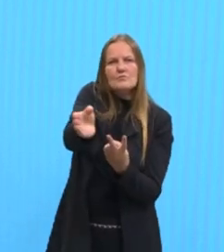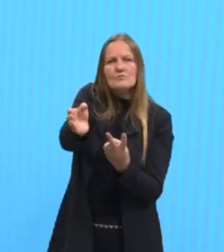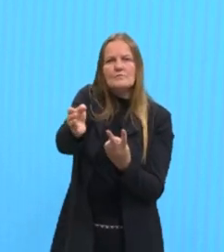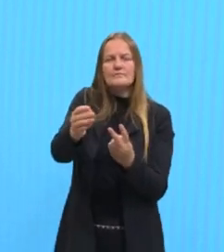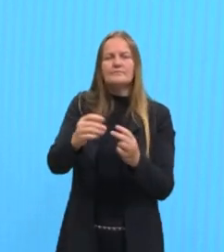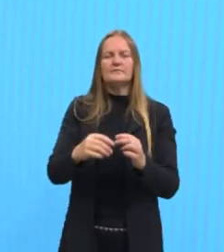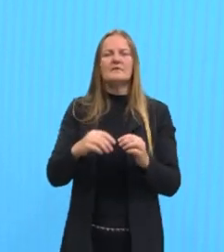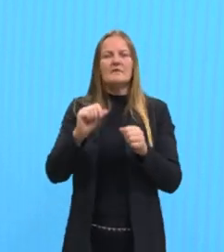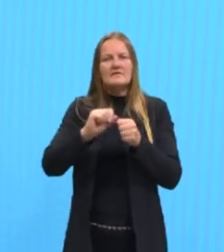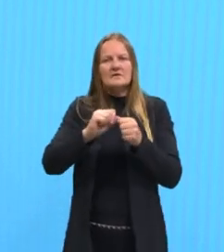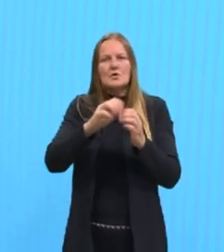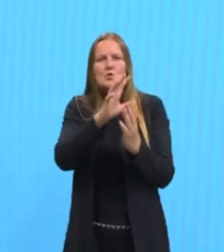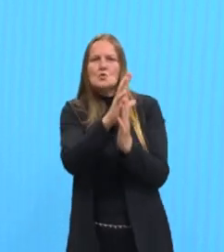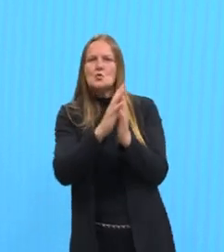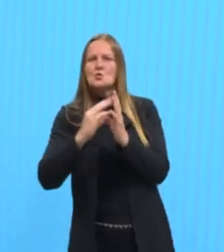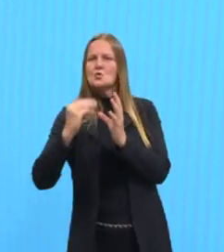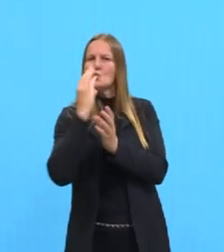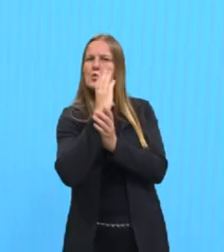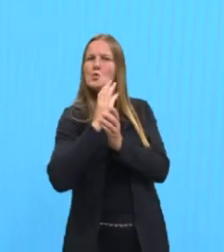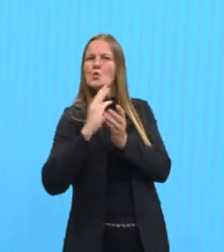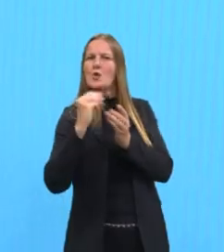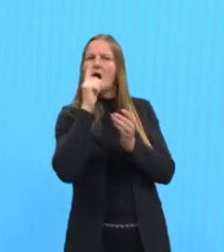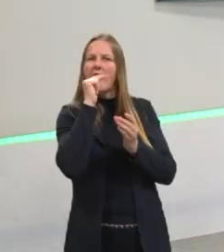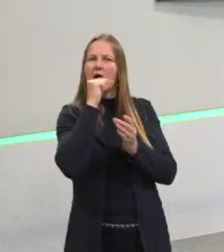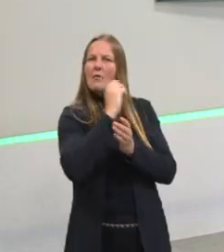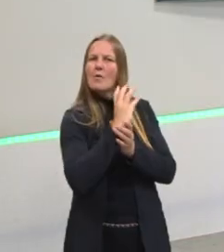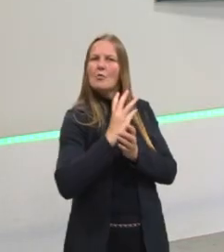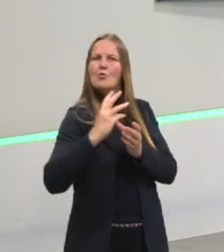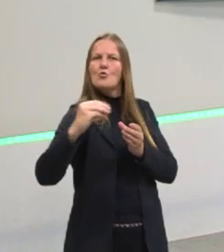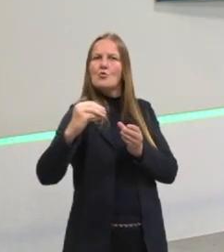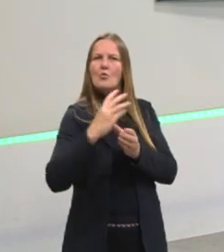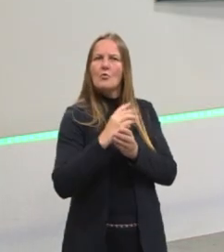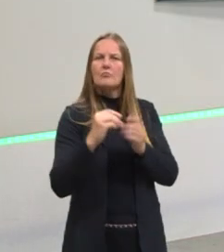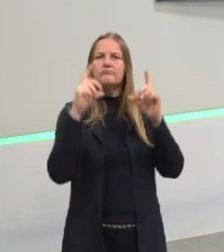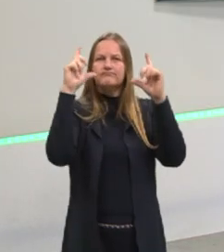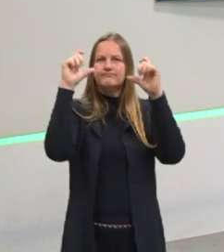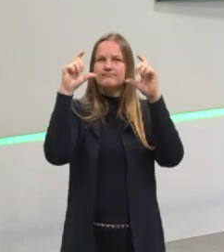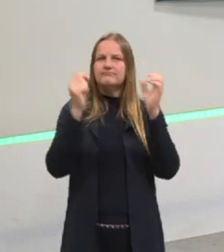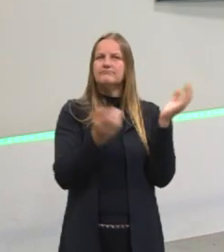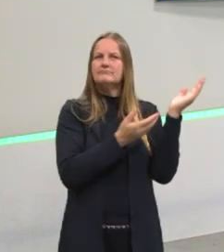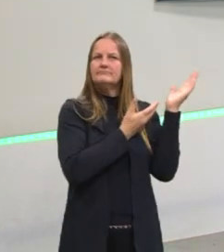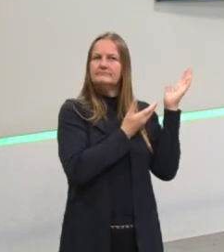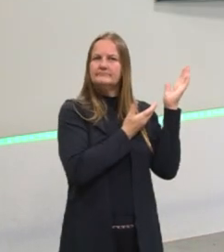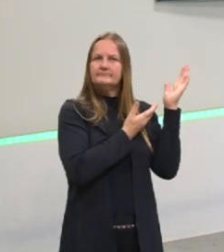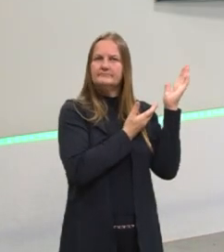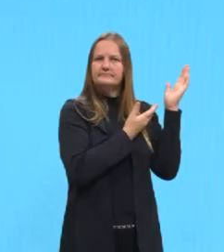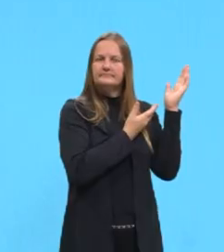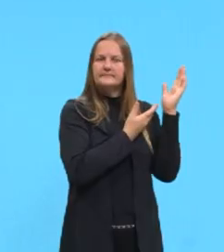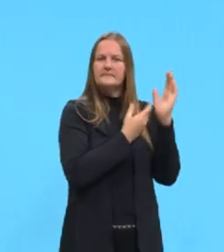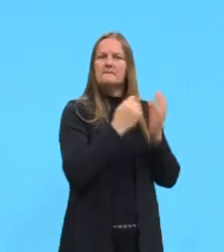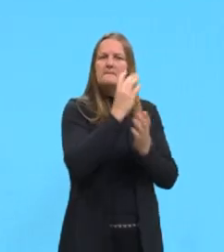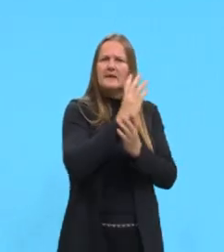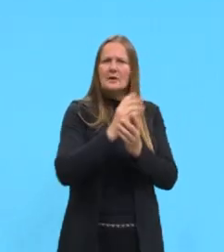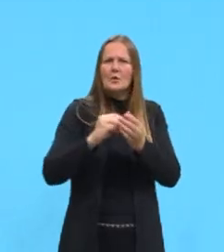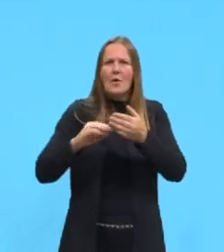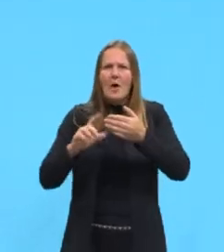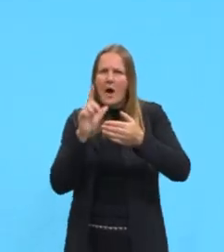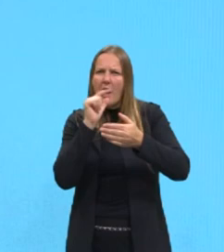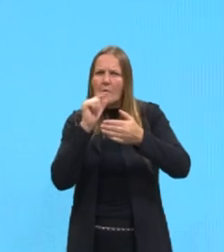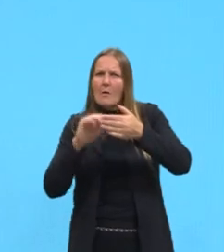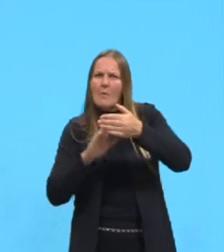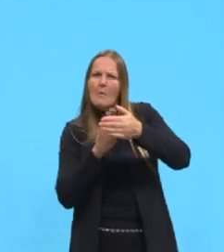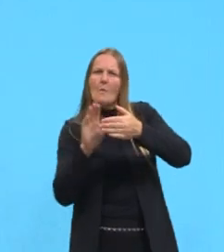casa de bombeamento ó aqui em cima agora nós vamos ver as casas de bombeamento ó tá vendo Então tu vai bombear lomba acima